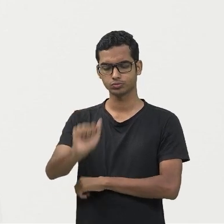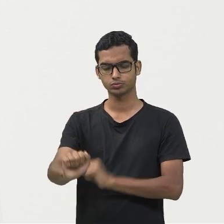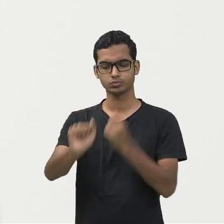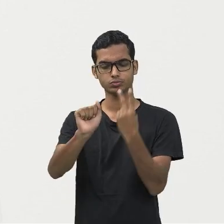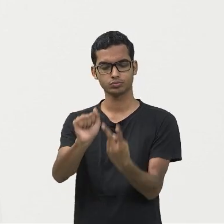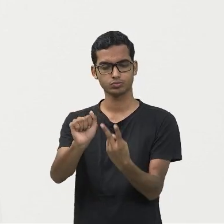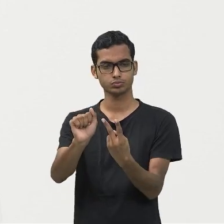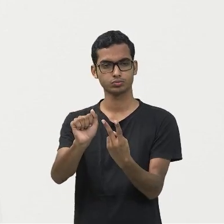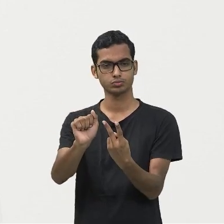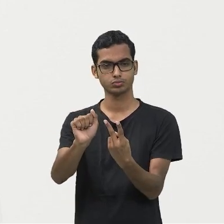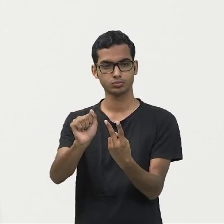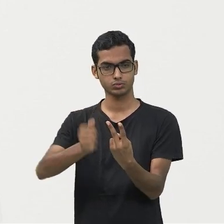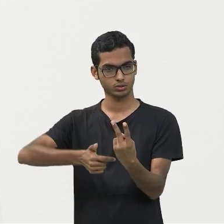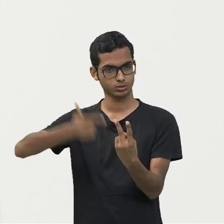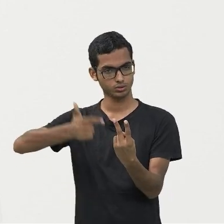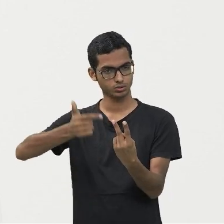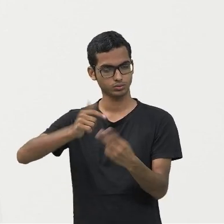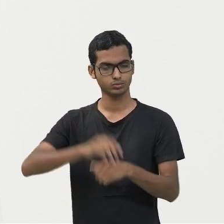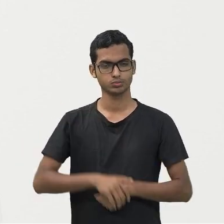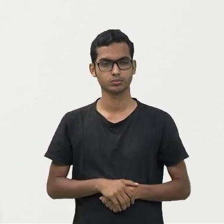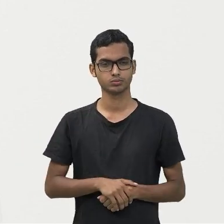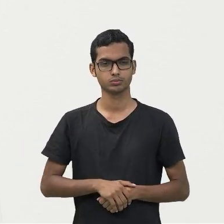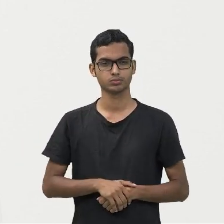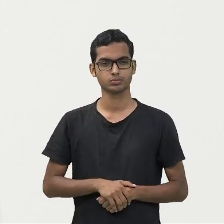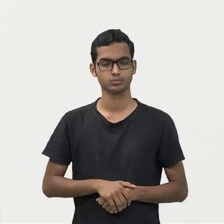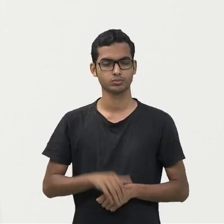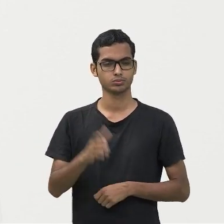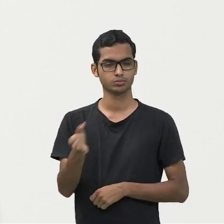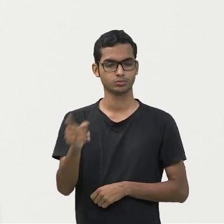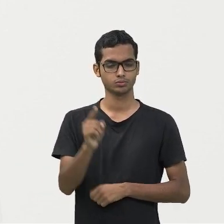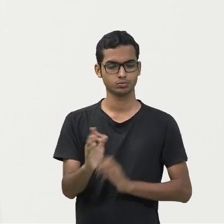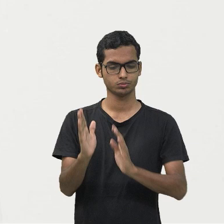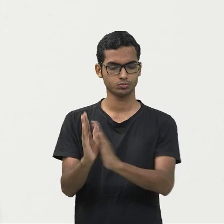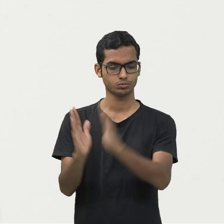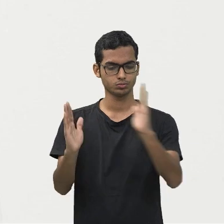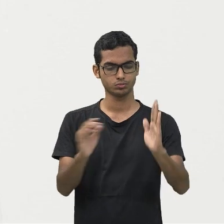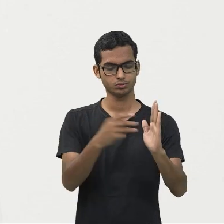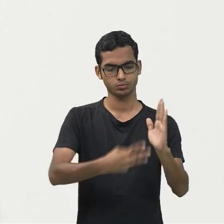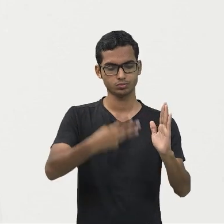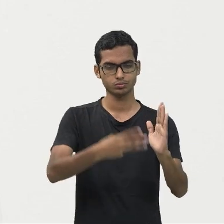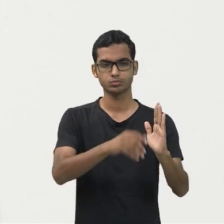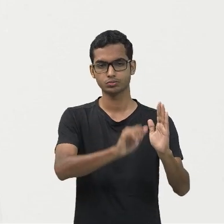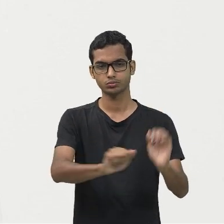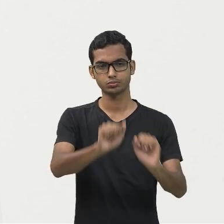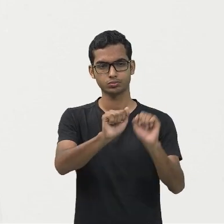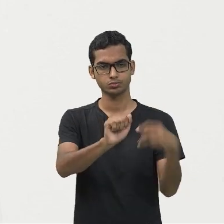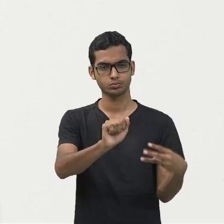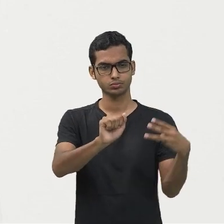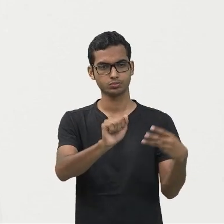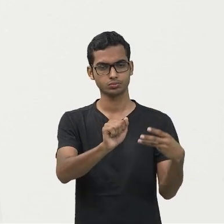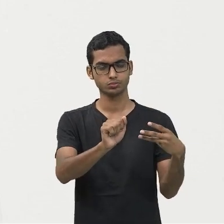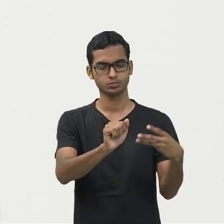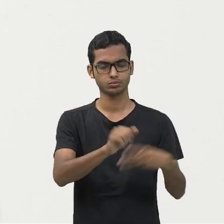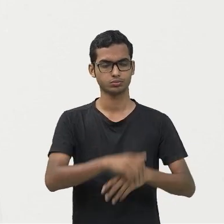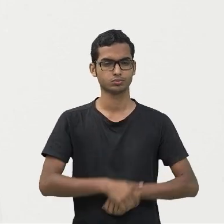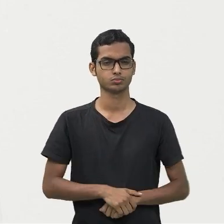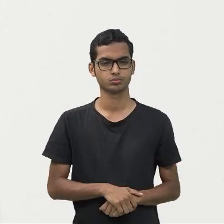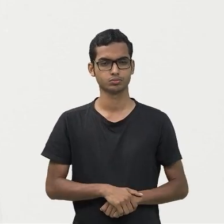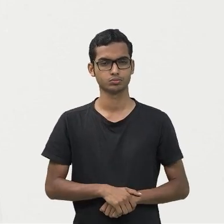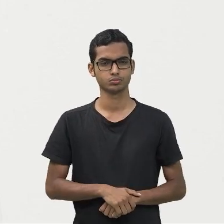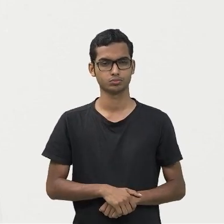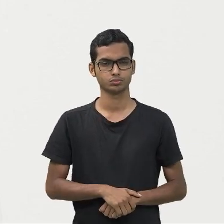meu segundo termo da minha sequência. O A3 significa o quê? Que é o meu terceiro termo da minha